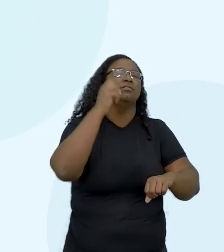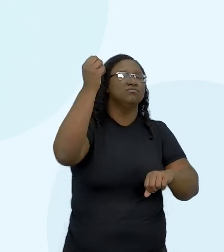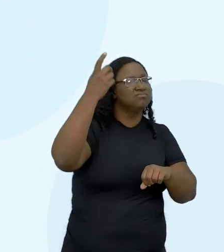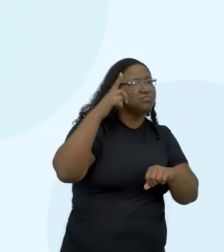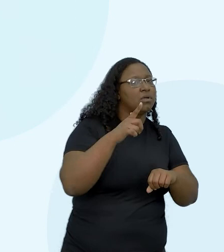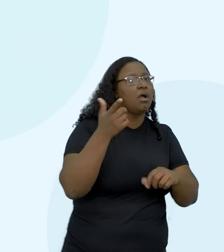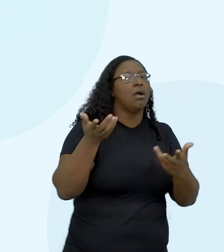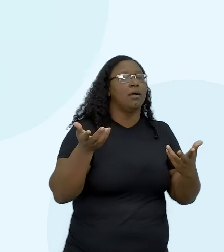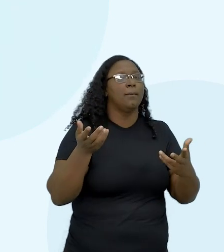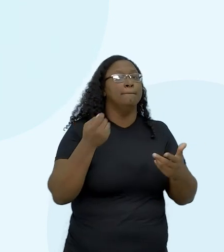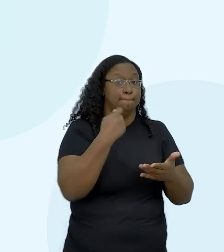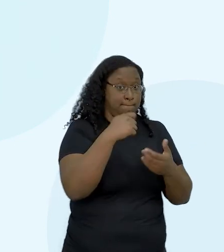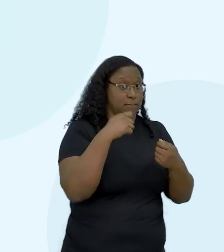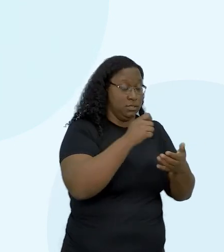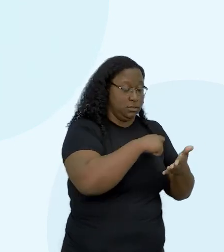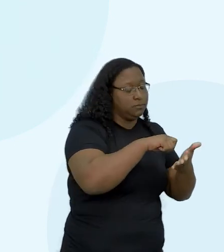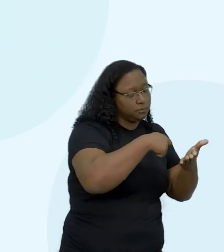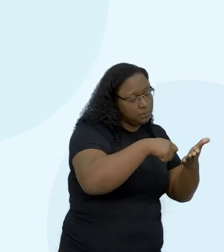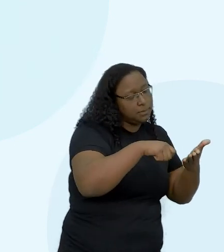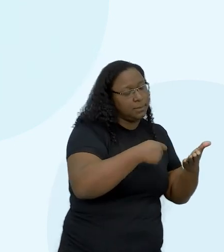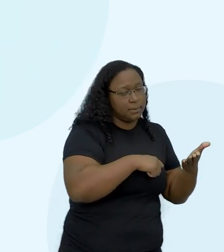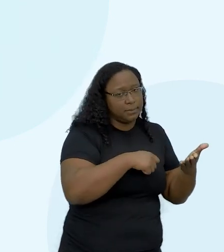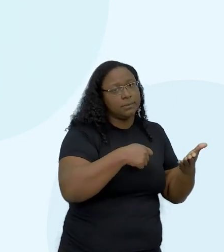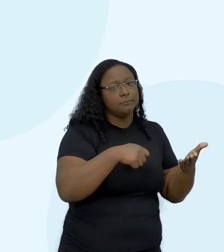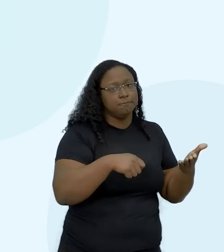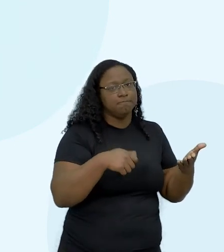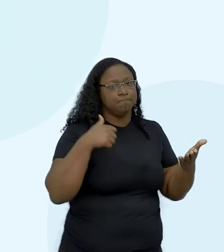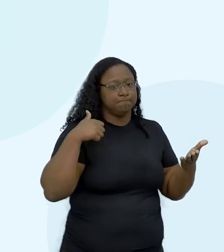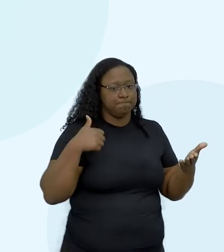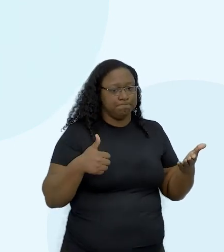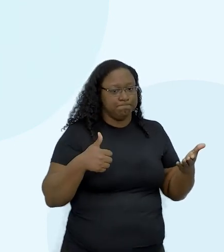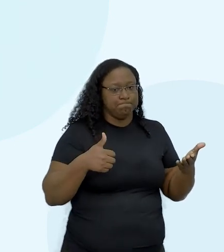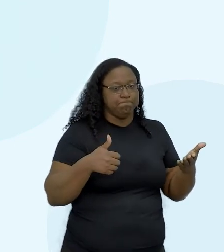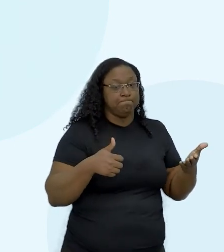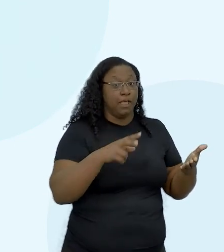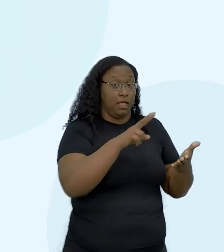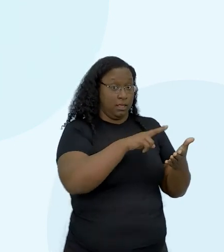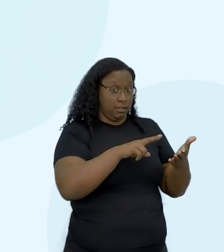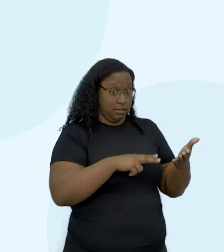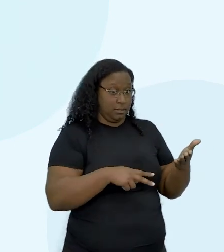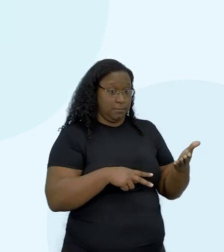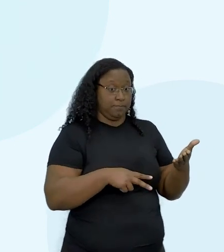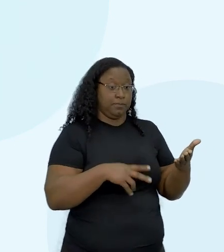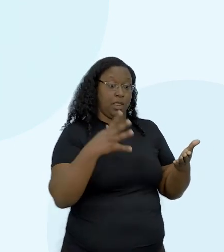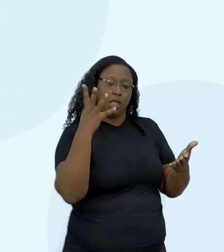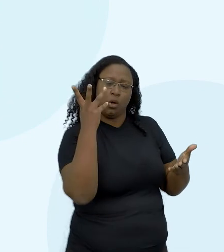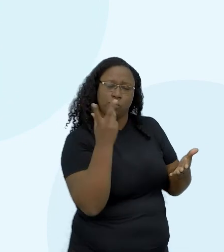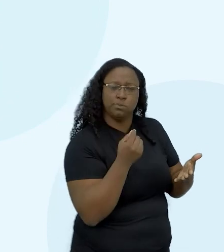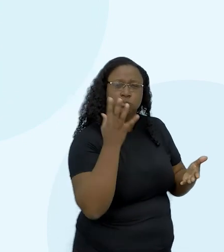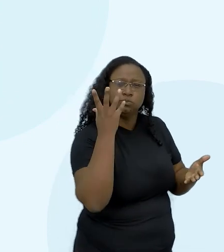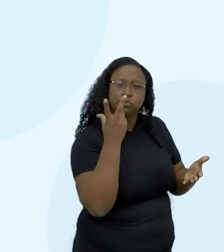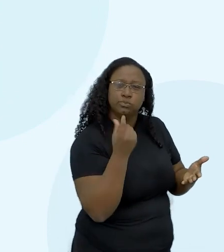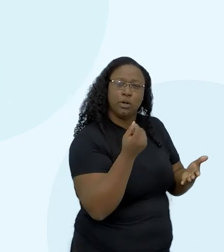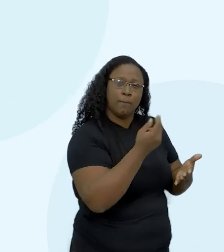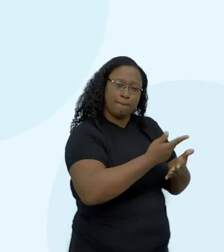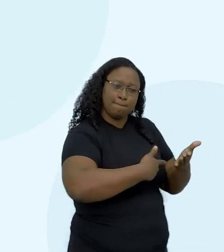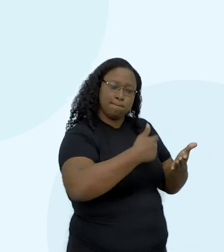robusta, né? Todas essas coisas você pode discutir aí nesse seu artigo. Leia essas referências, busque mais informações